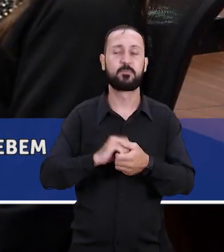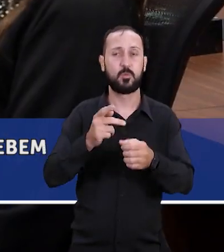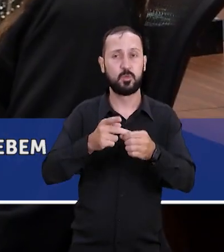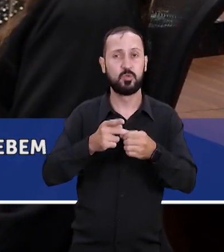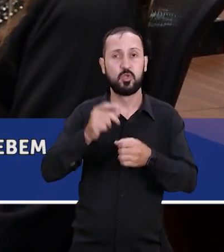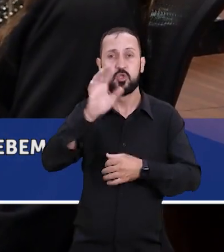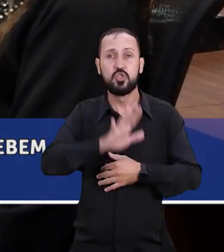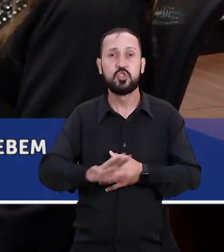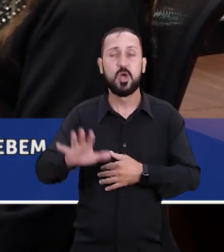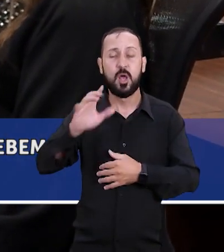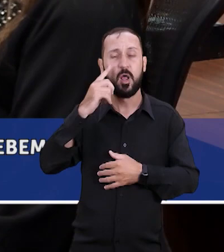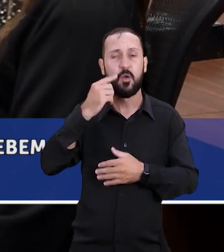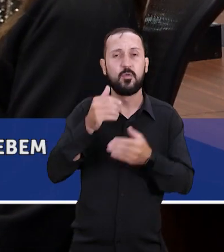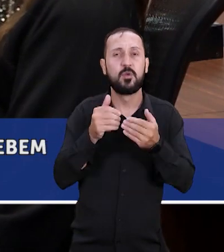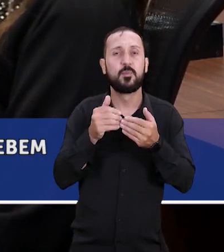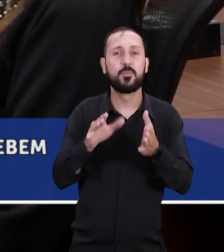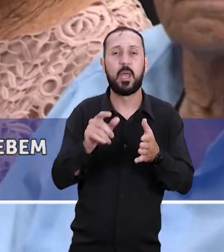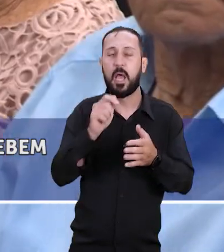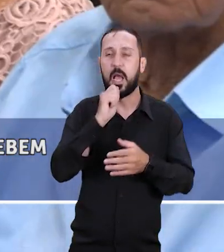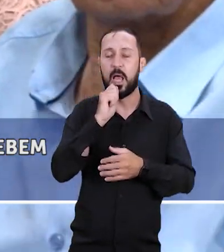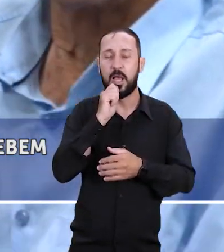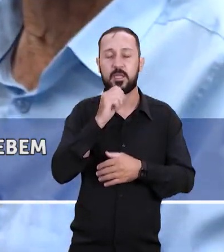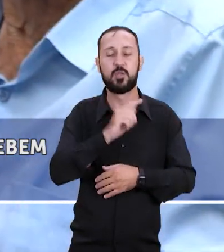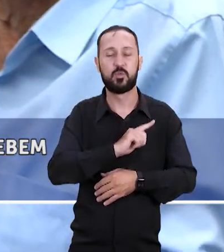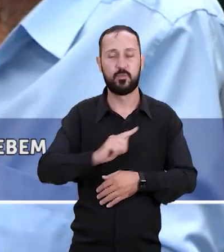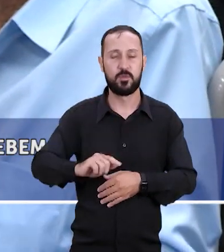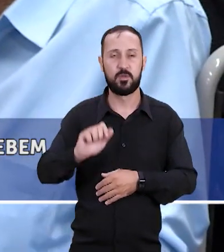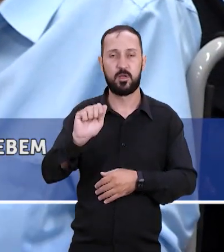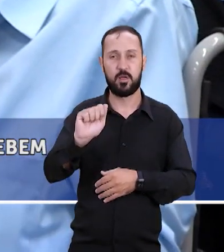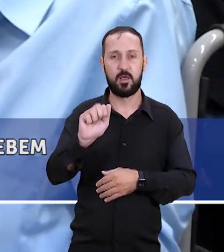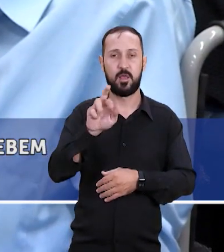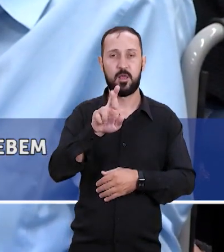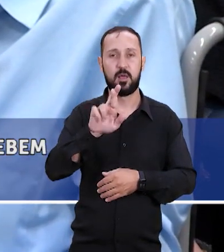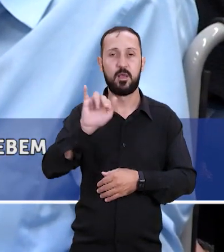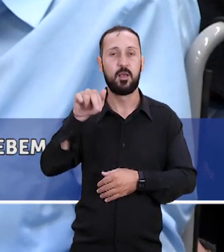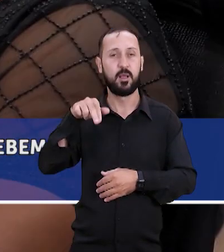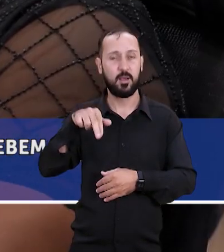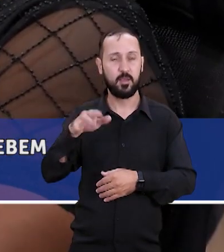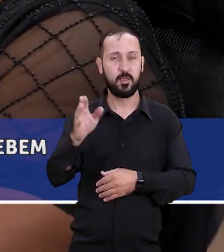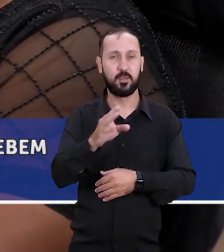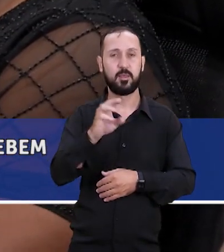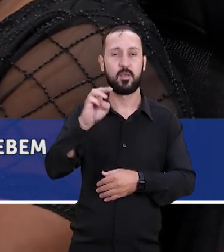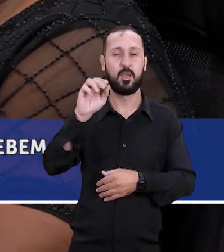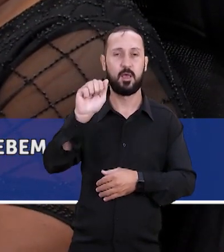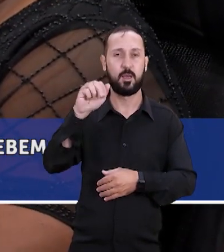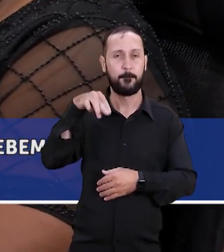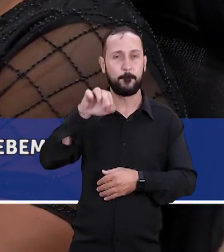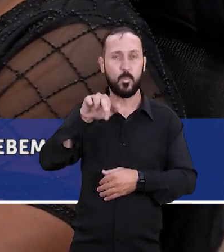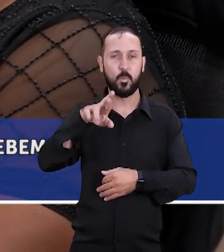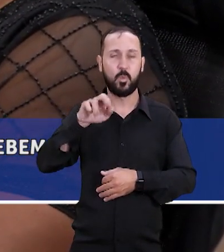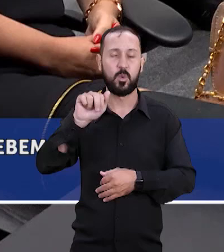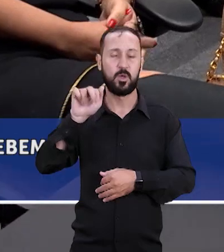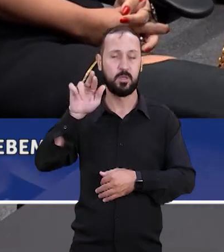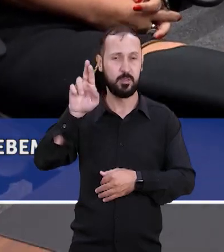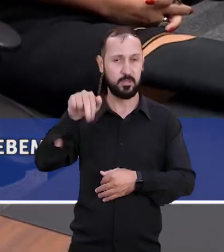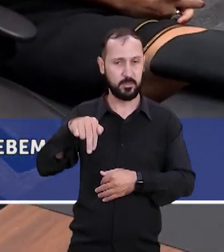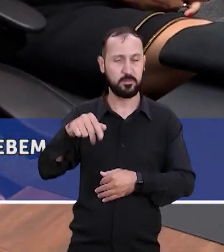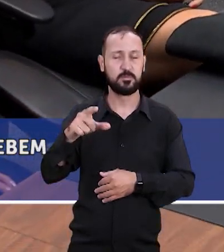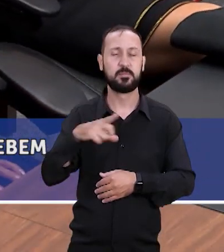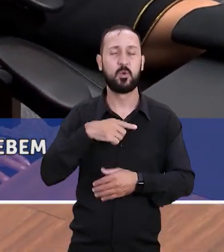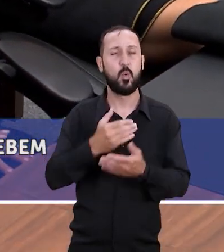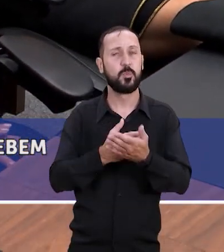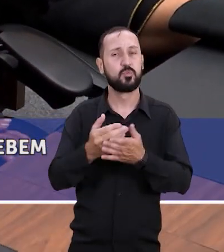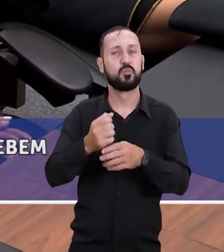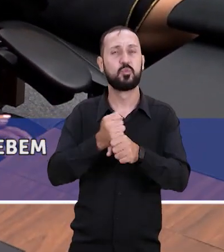Estado. A Procuradoria-Geral do Estado foi instituída à época do governo Arria Morim Costa, por meio do Decreto-Lei número 25 de 1º